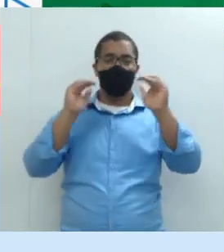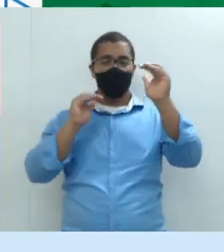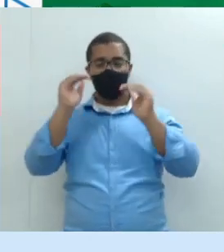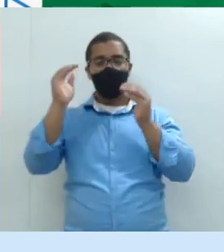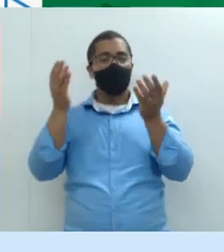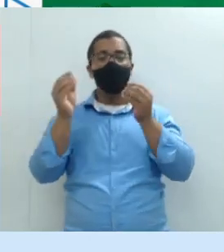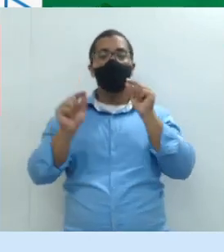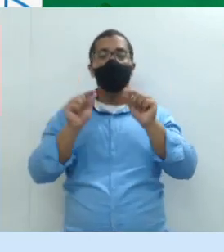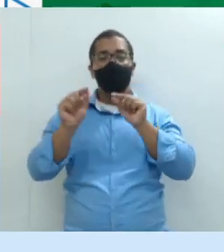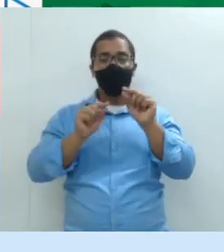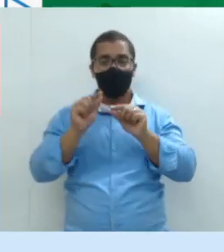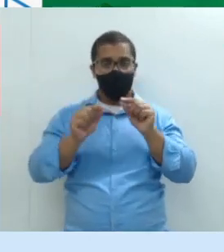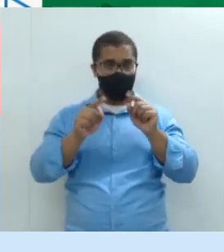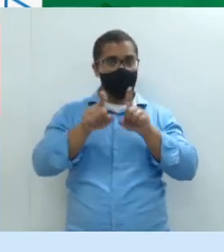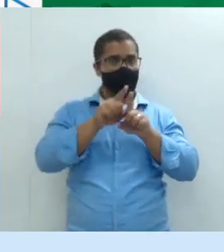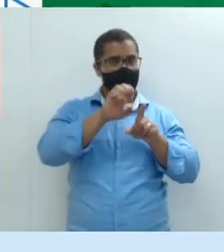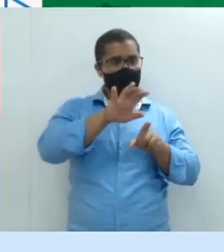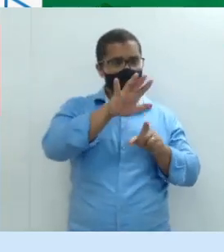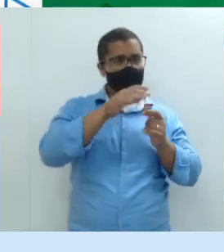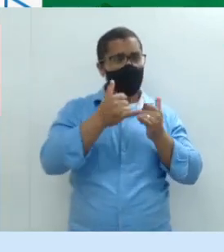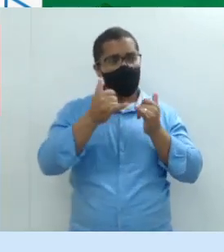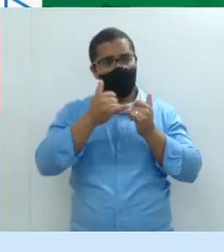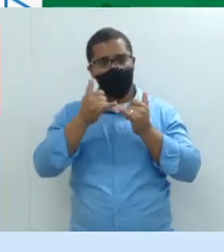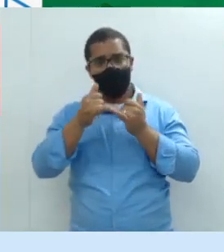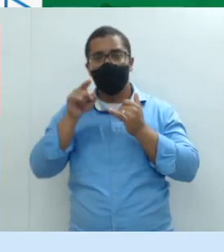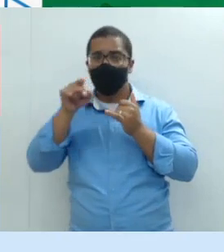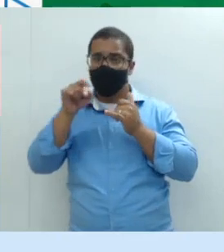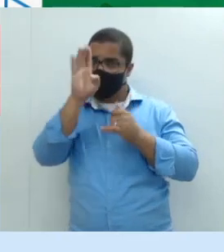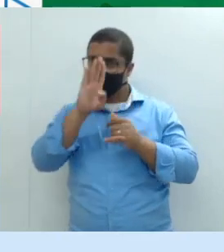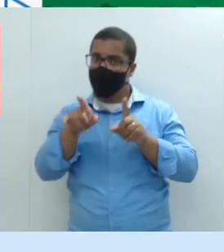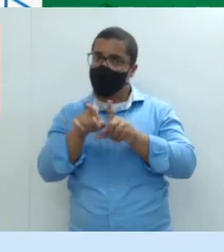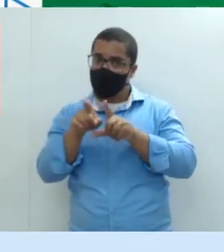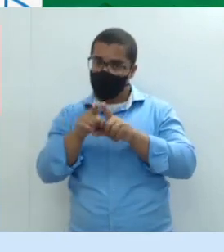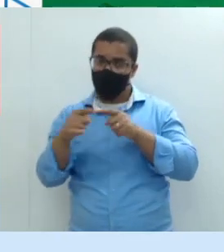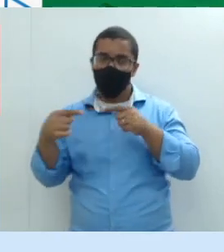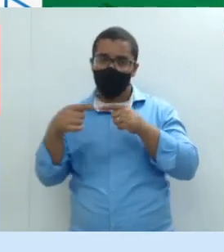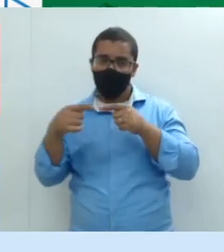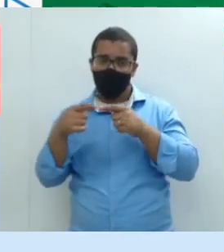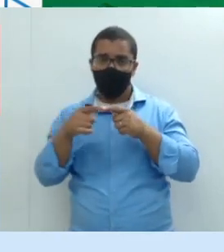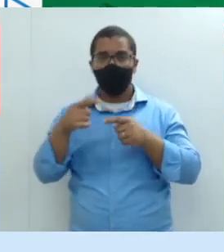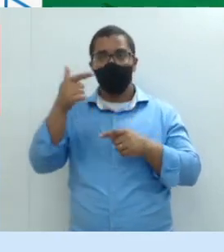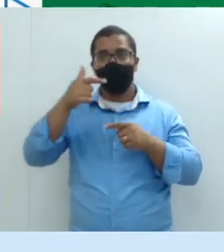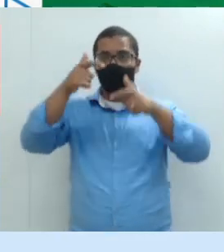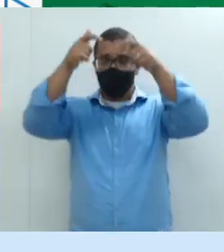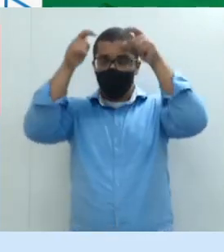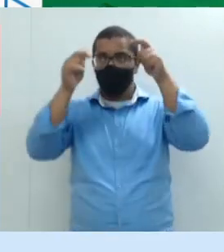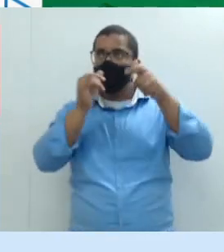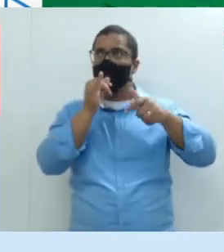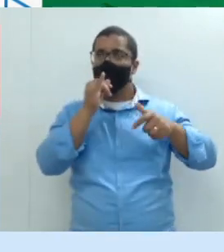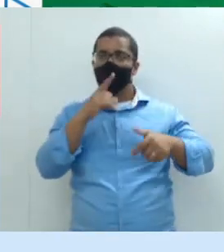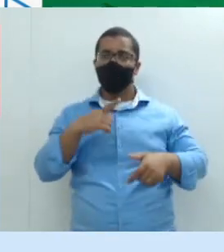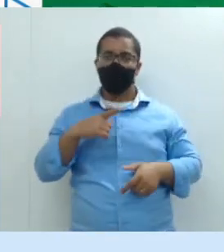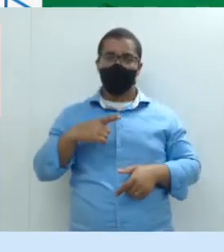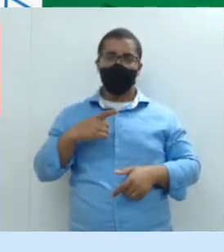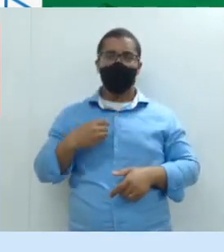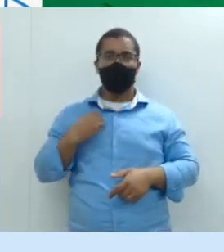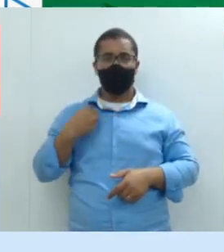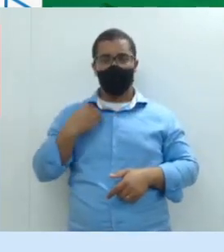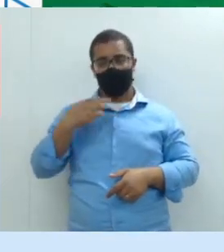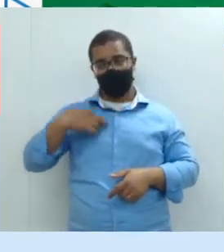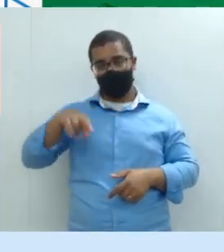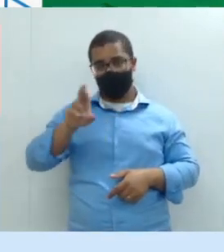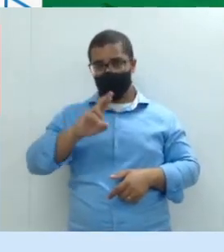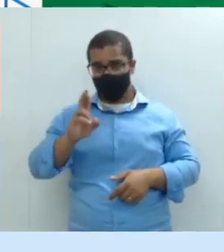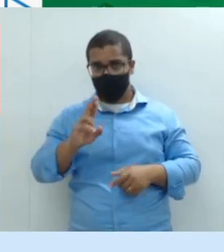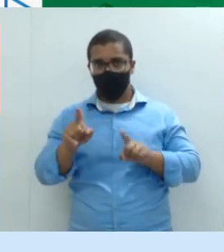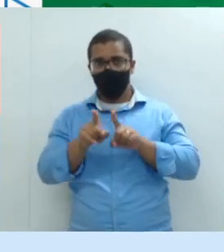questão das investiduras, vai algo parecido acontecer na história do Brasil no Segundo Reinado, quando você tem, por exemplo, né, a questão religiosa e